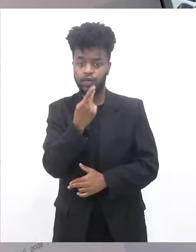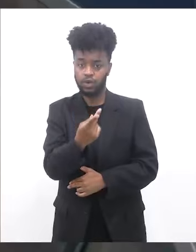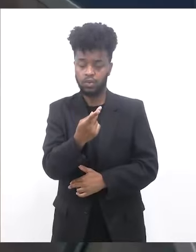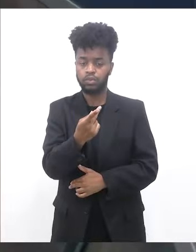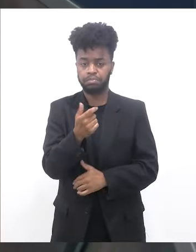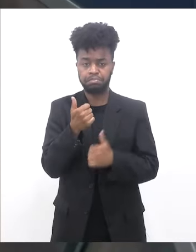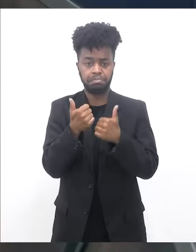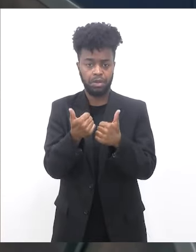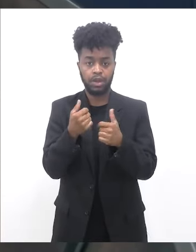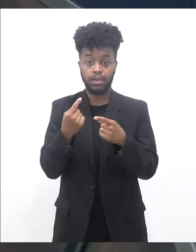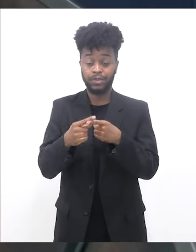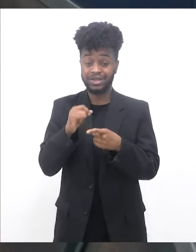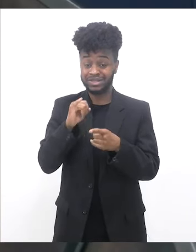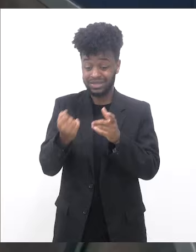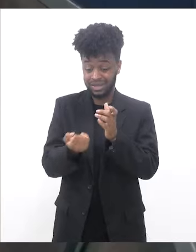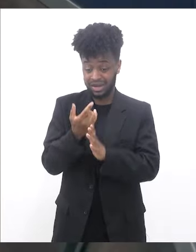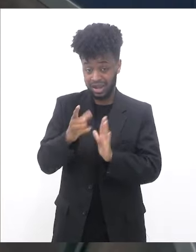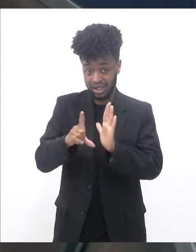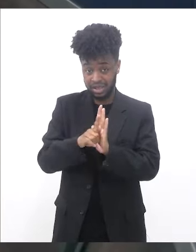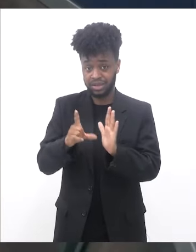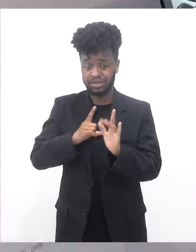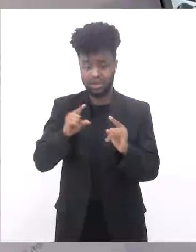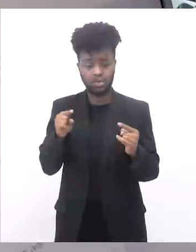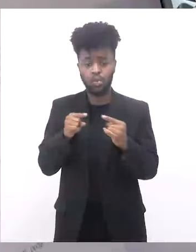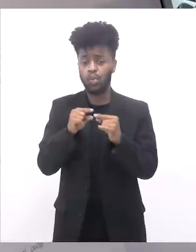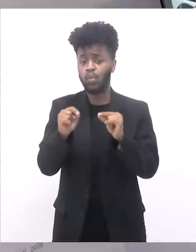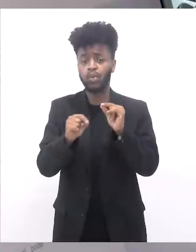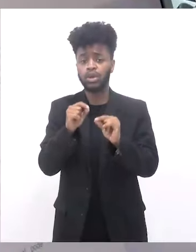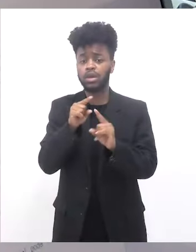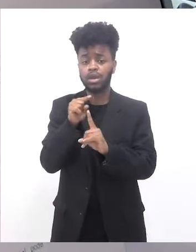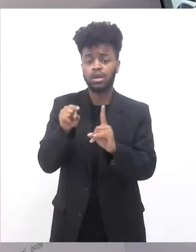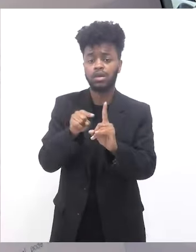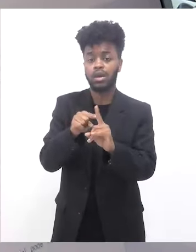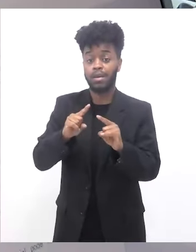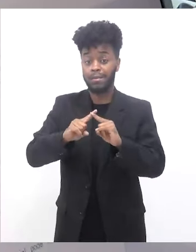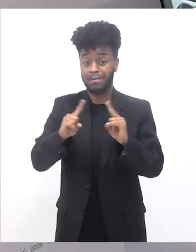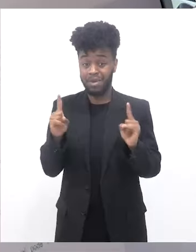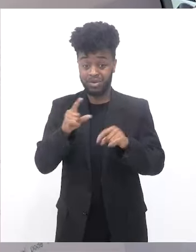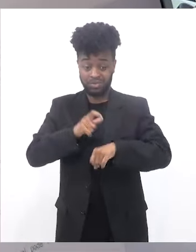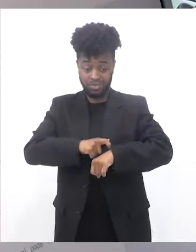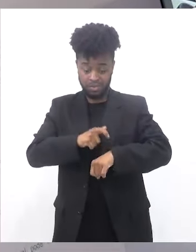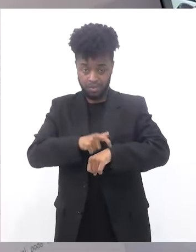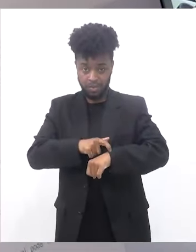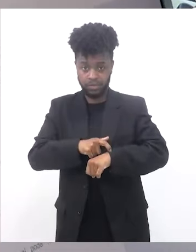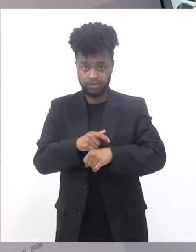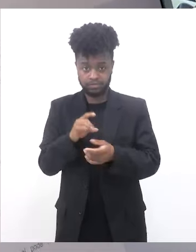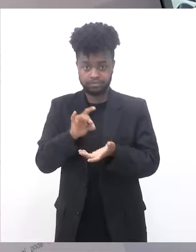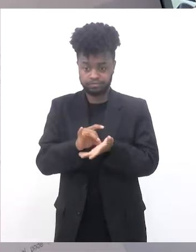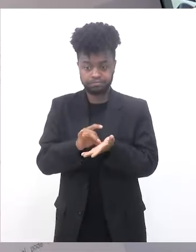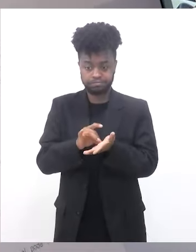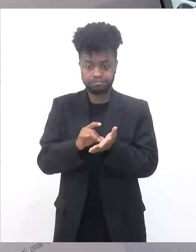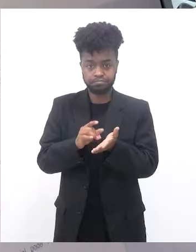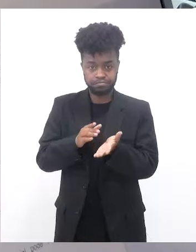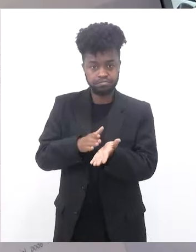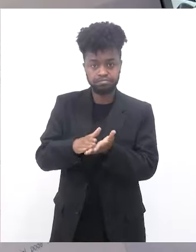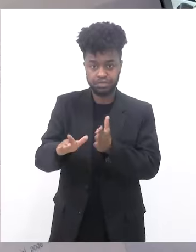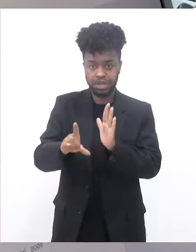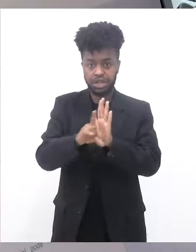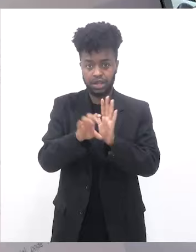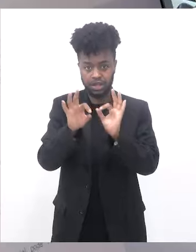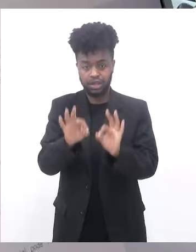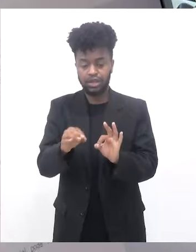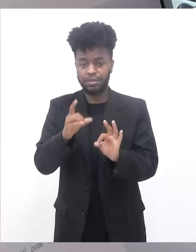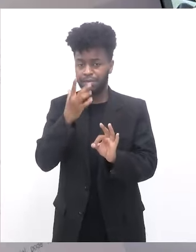bem, a lei, quando ela é criada, ela tem o espírito da lei. Mas a partir do momento que ela entra em vigor, ela tem